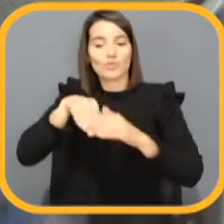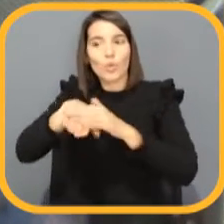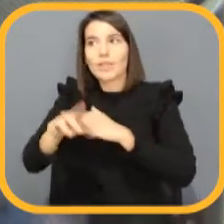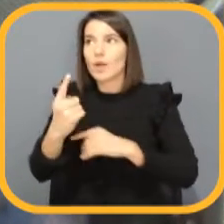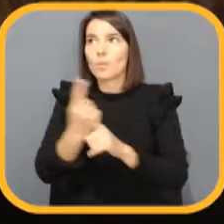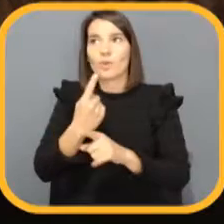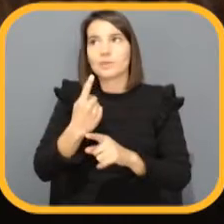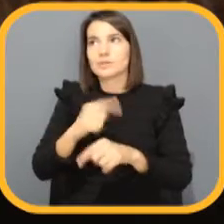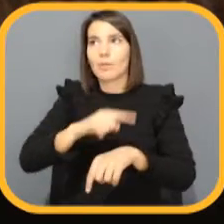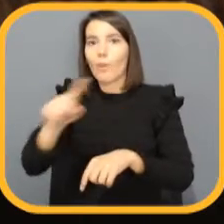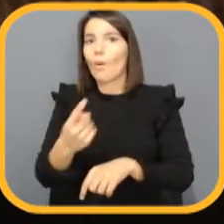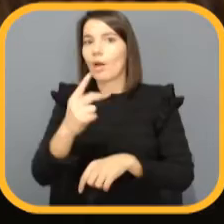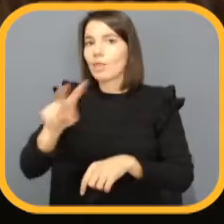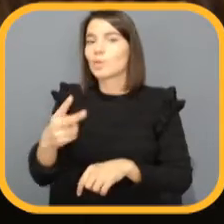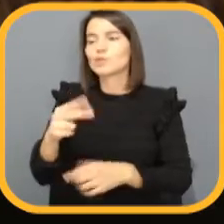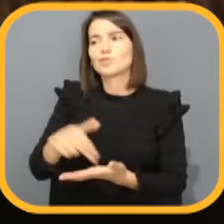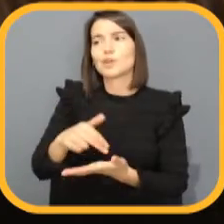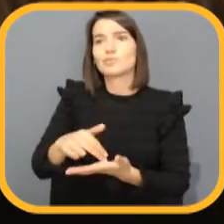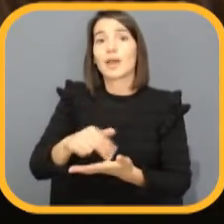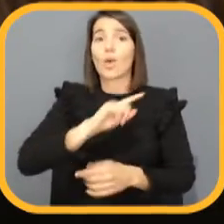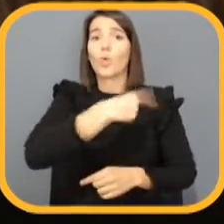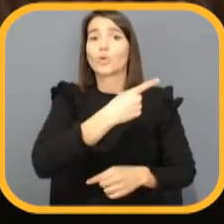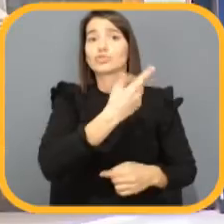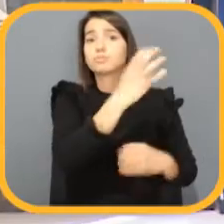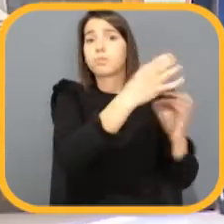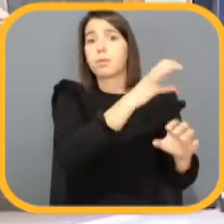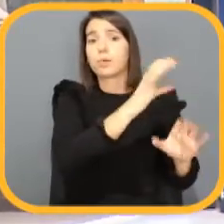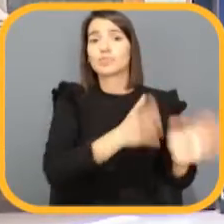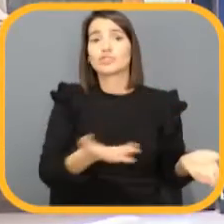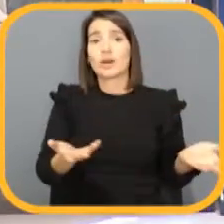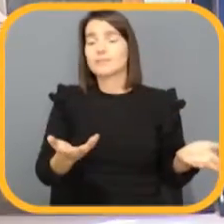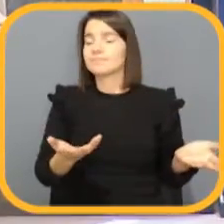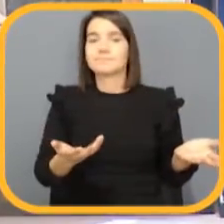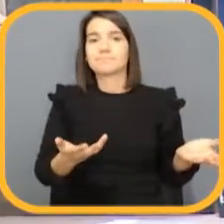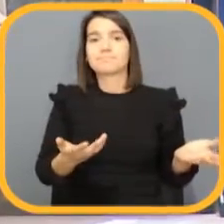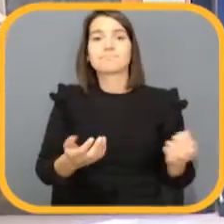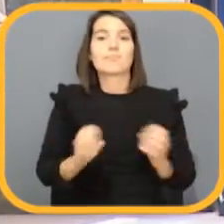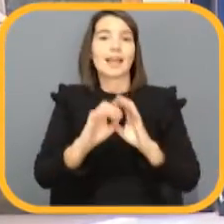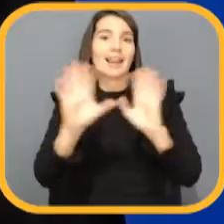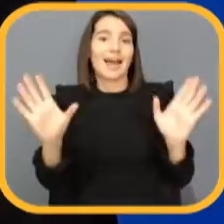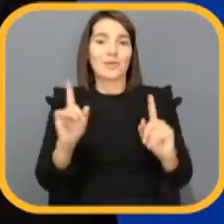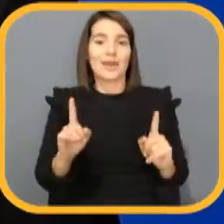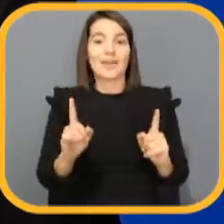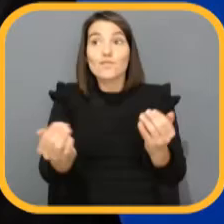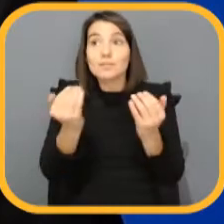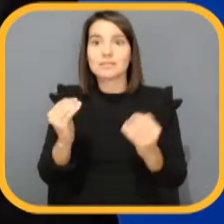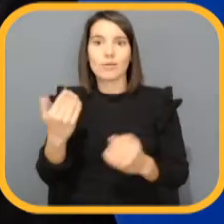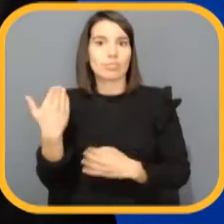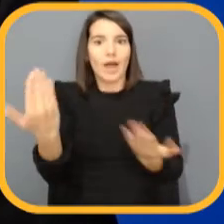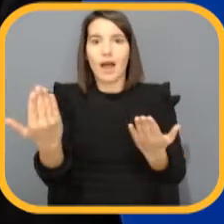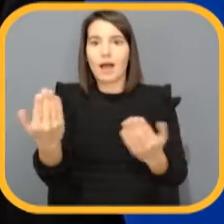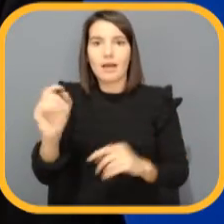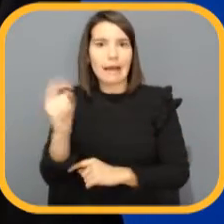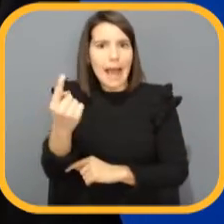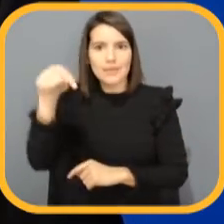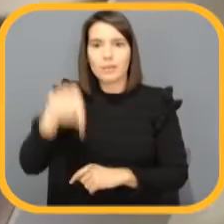nosso leitor a cada segundo no online, no site dn.pt e, ao mesmo tempo, preparar reportagens, entrevistas e investigação para o